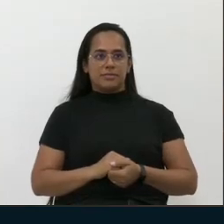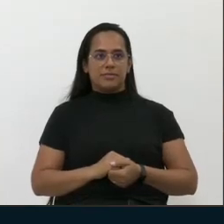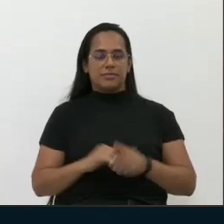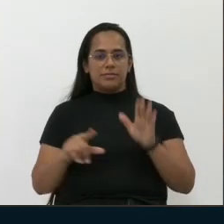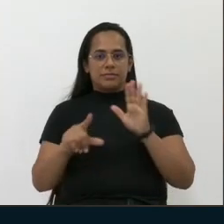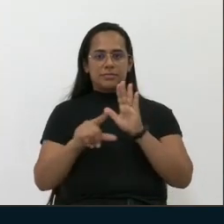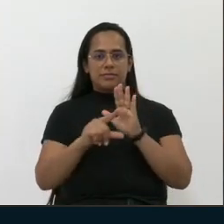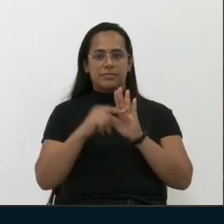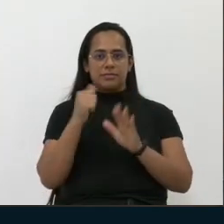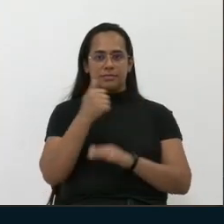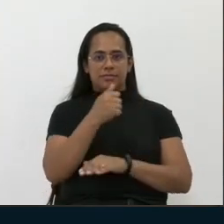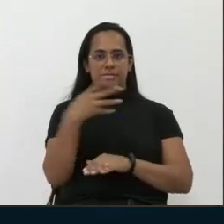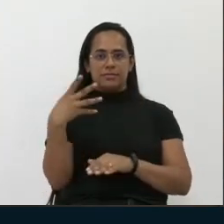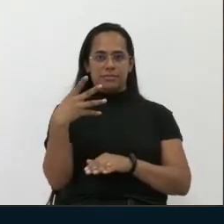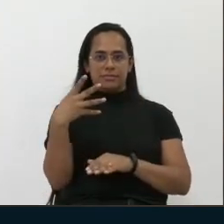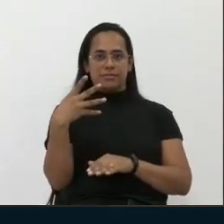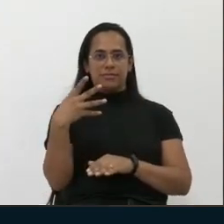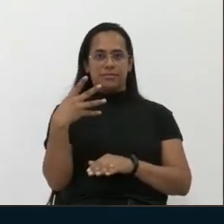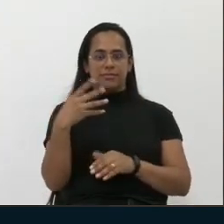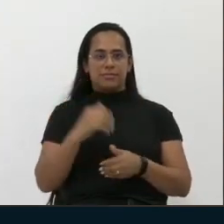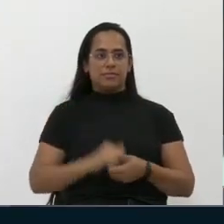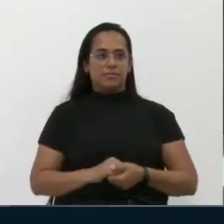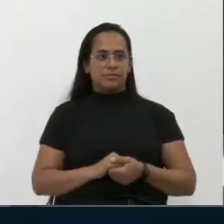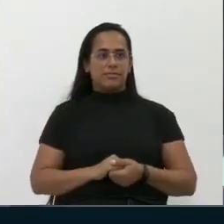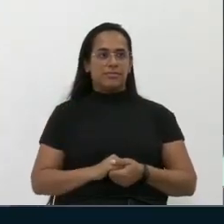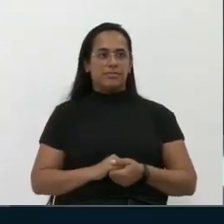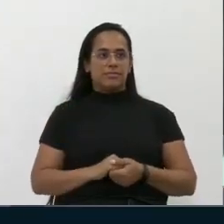Item 14.